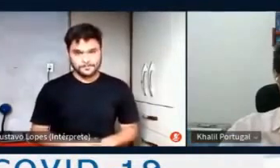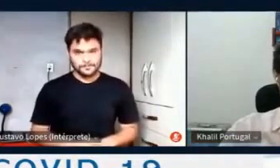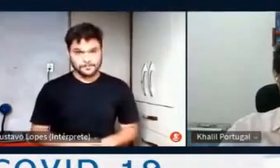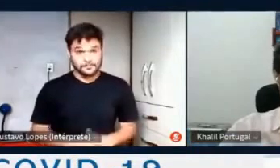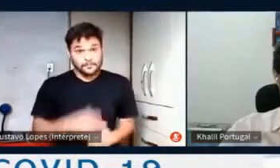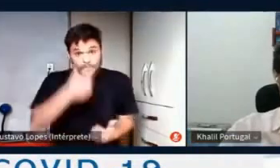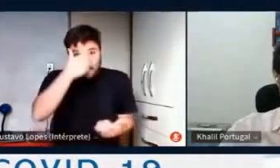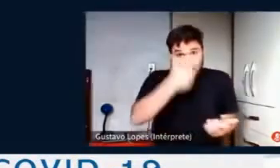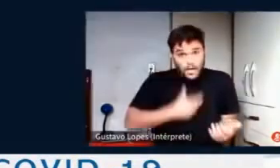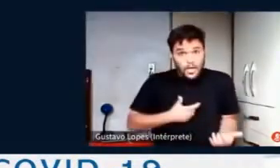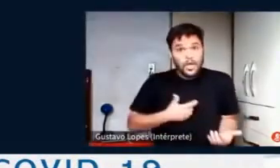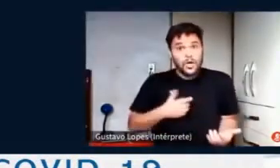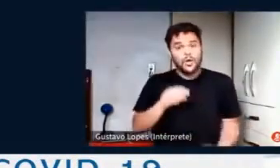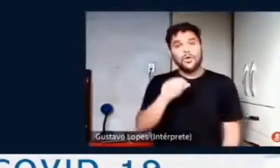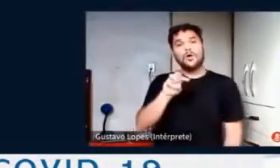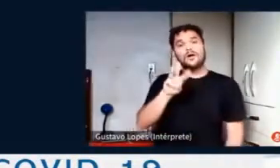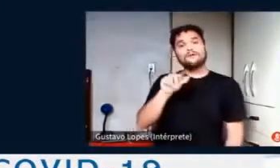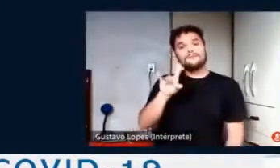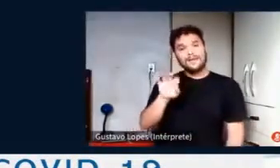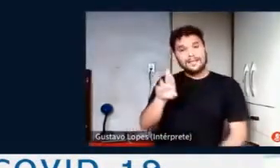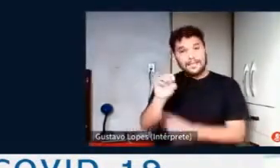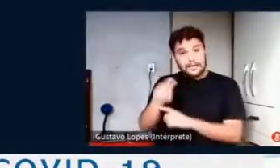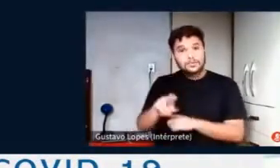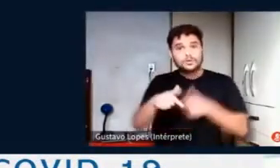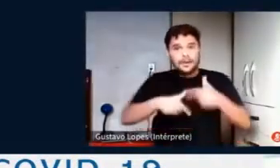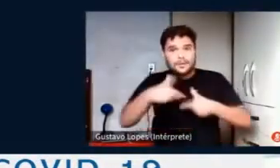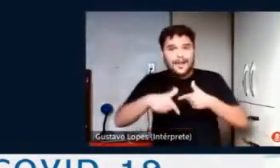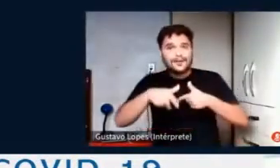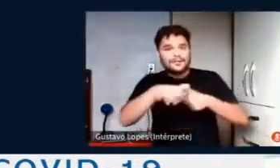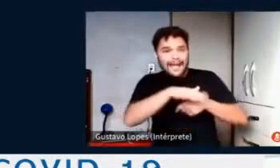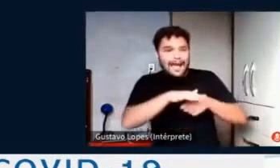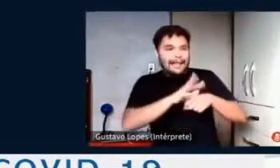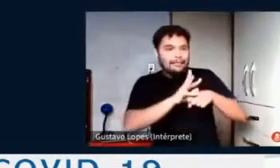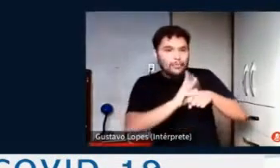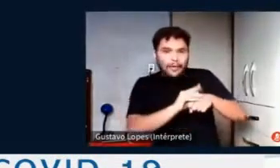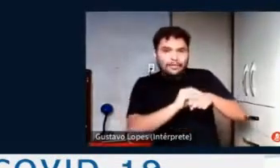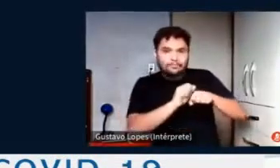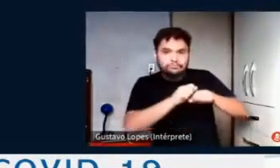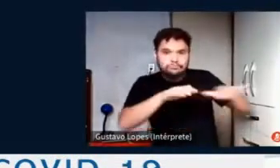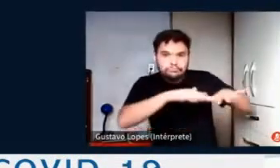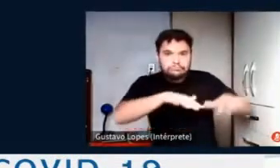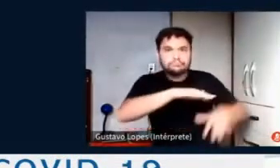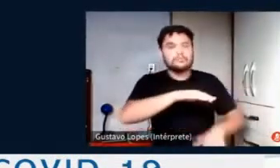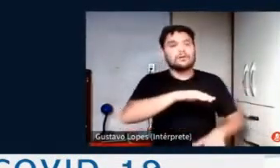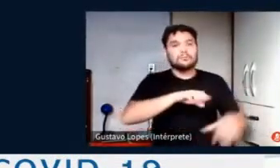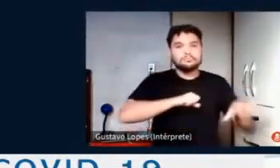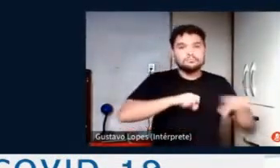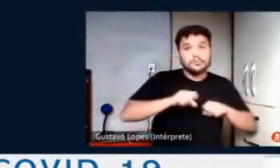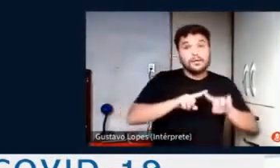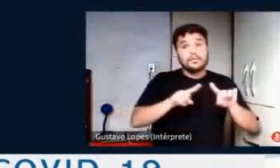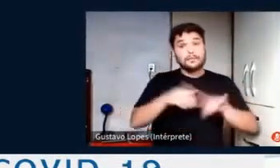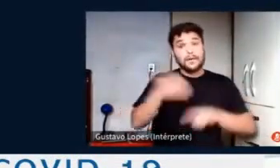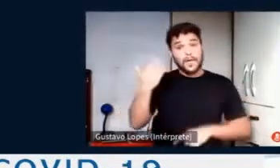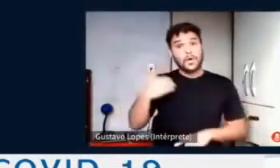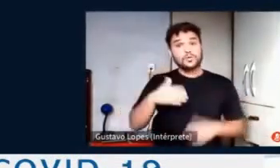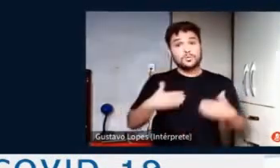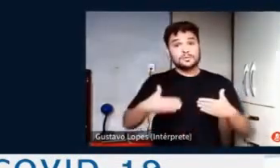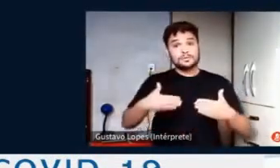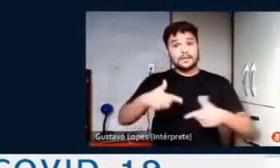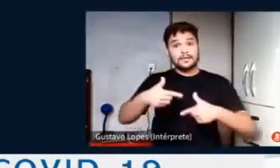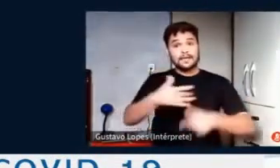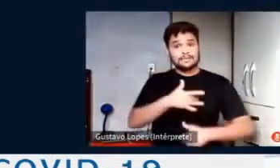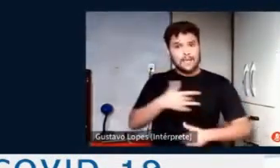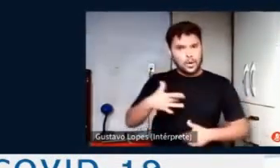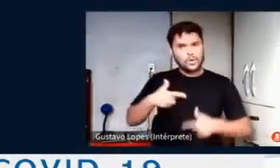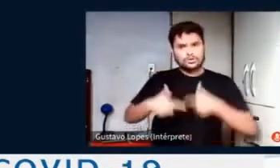Eu sou o Anderson Oliveira, eu sou epidemiologista, fui gestor no Ministério da Saúde em várias áreas,